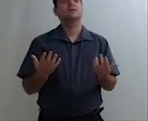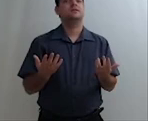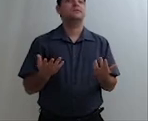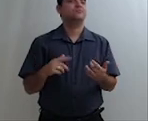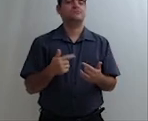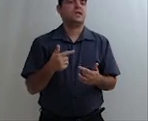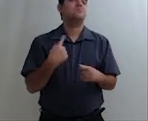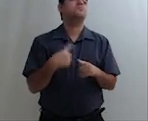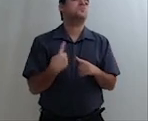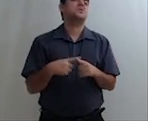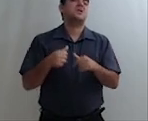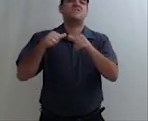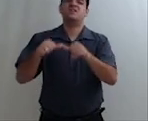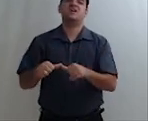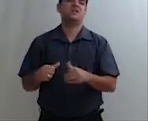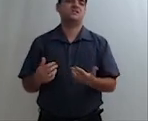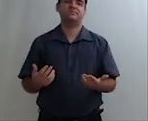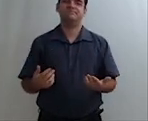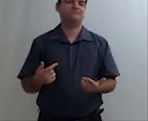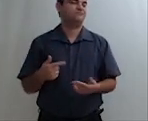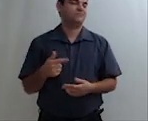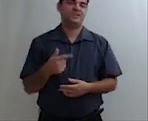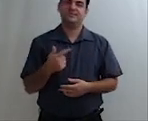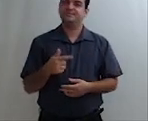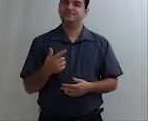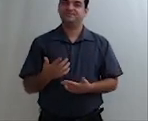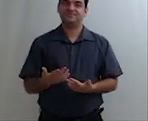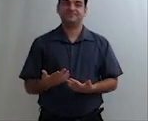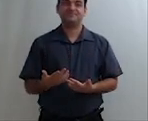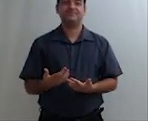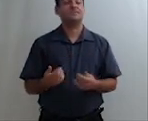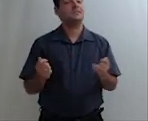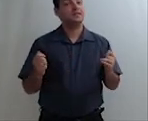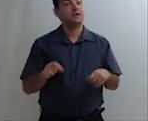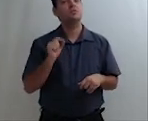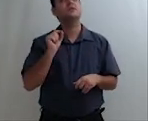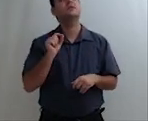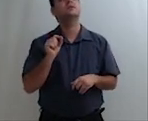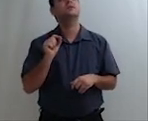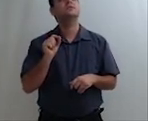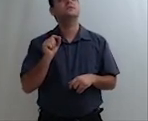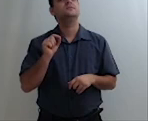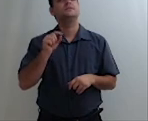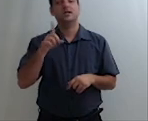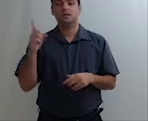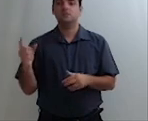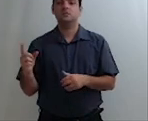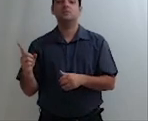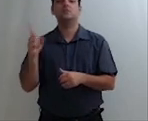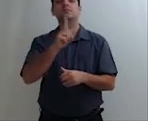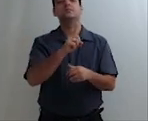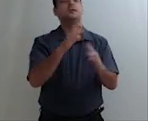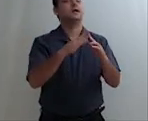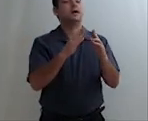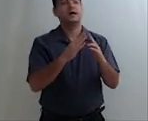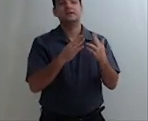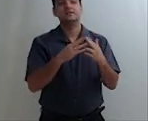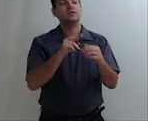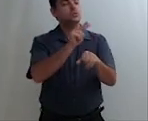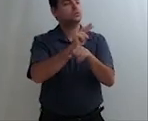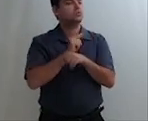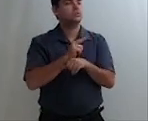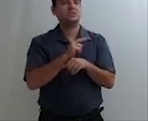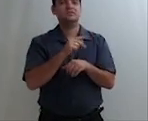cautelar recorrente visto que há possibilidade concreta da substituição da sua prisão preventiva por